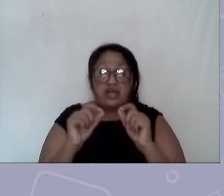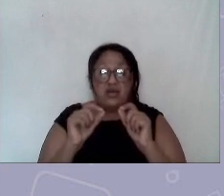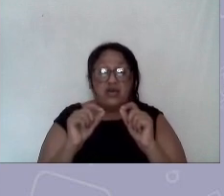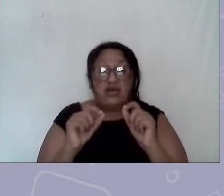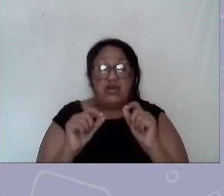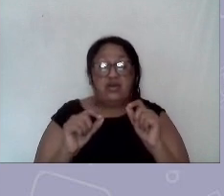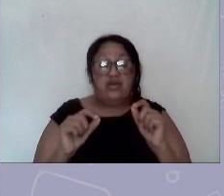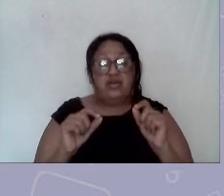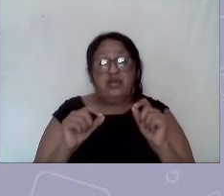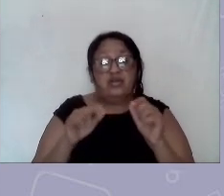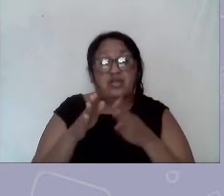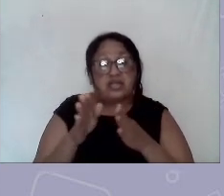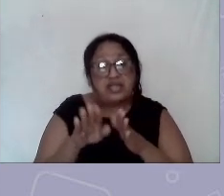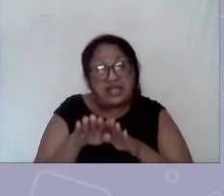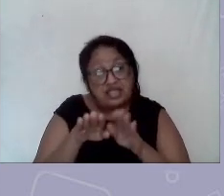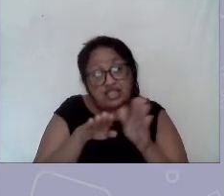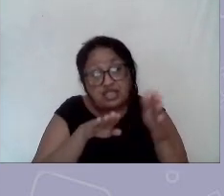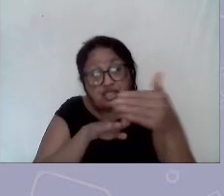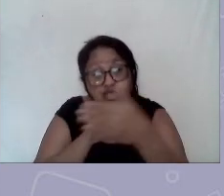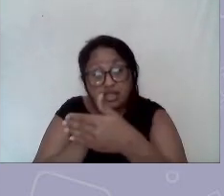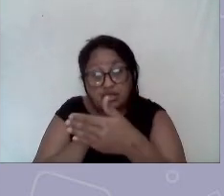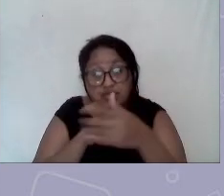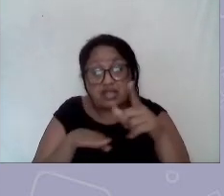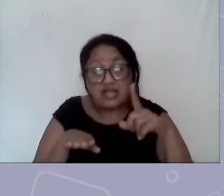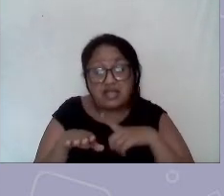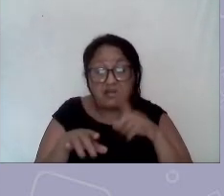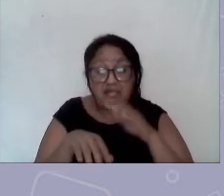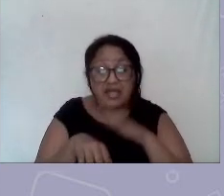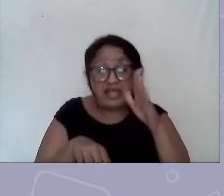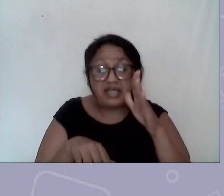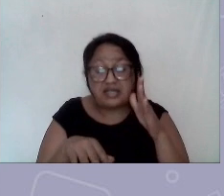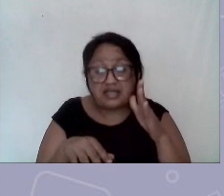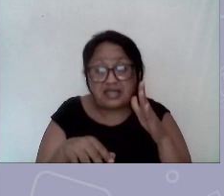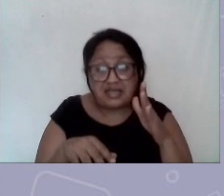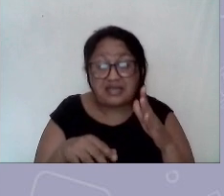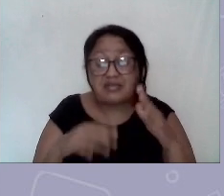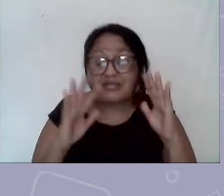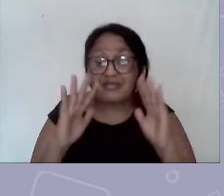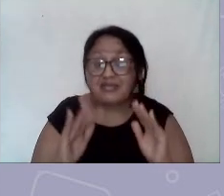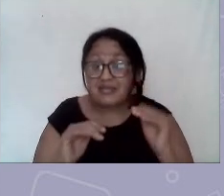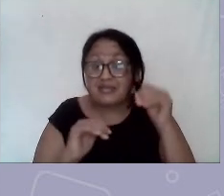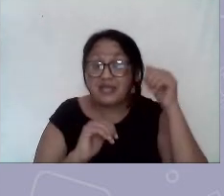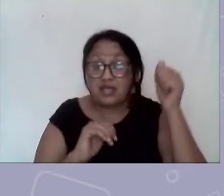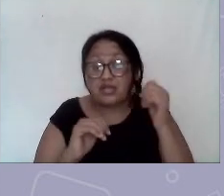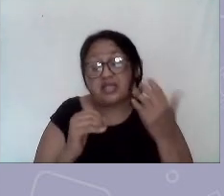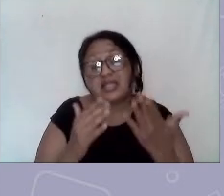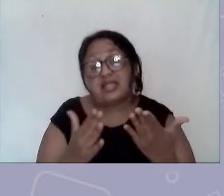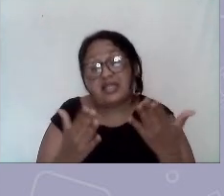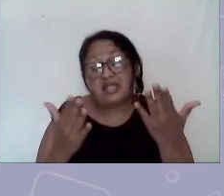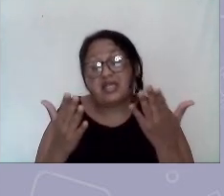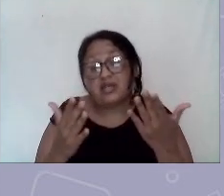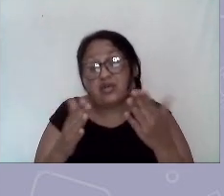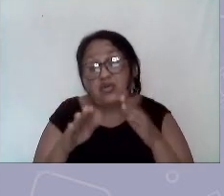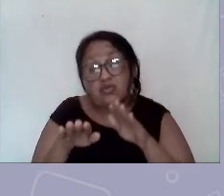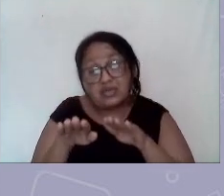é mais energeticamente eficiente que o trajeto 2